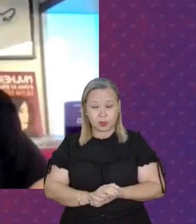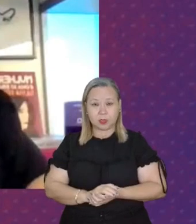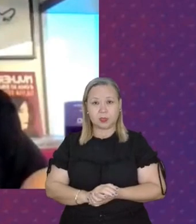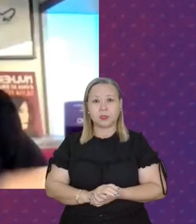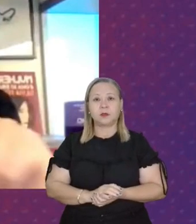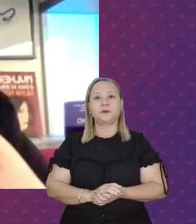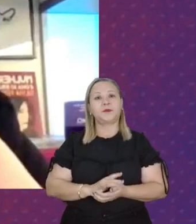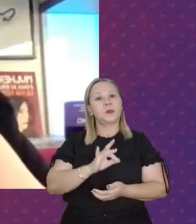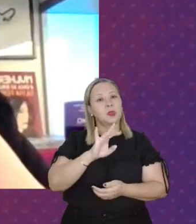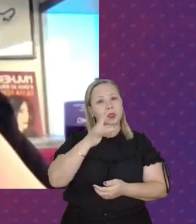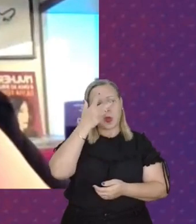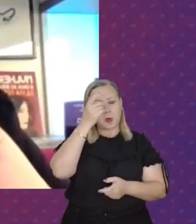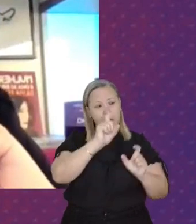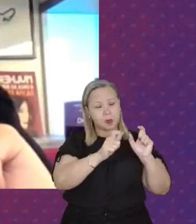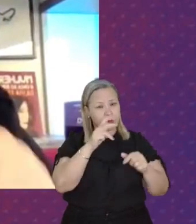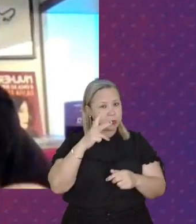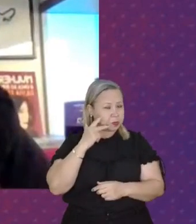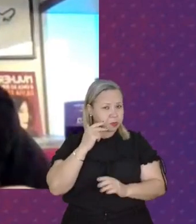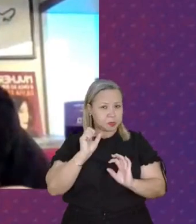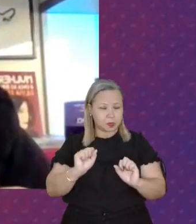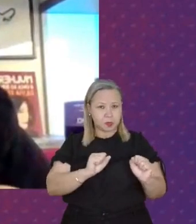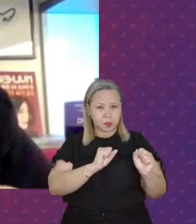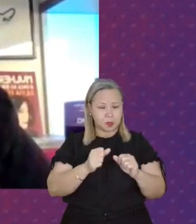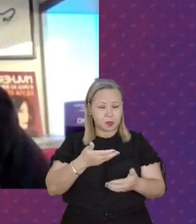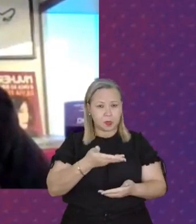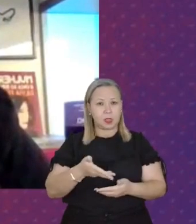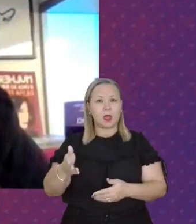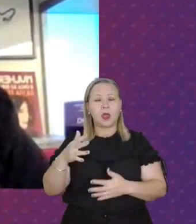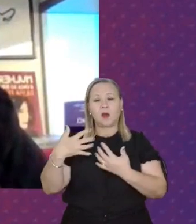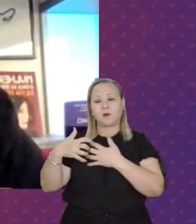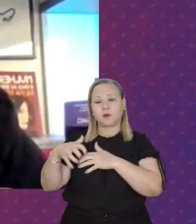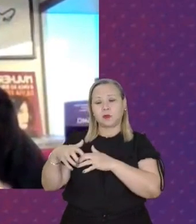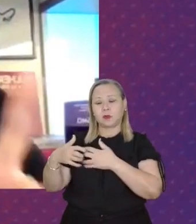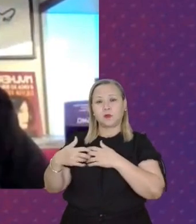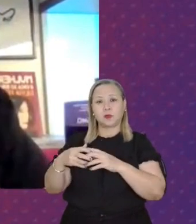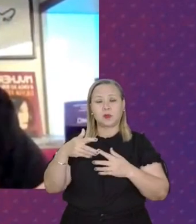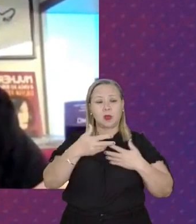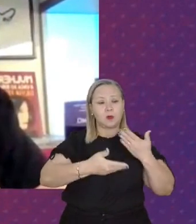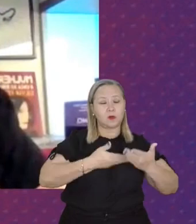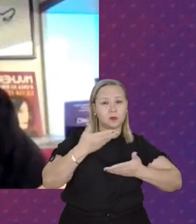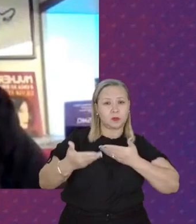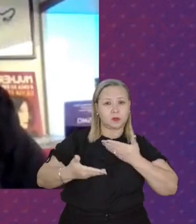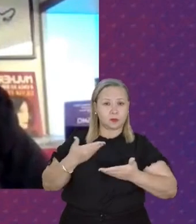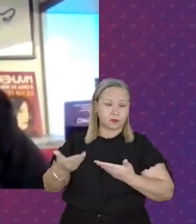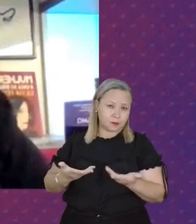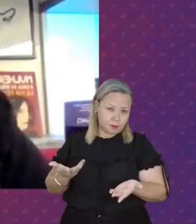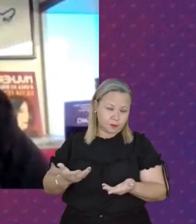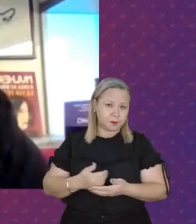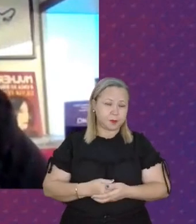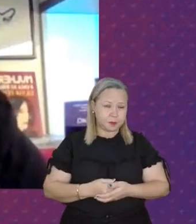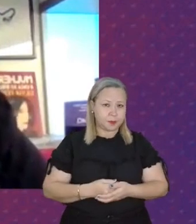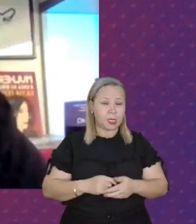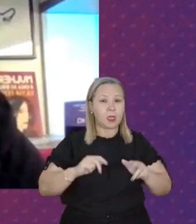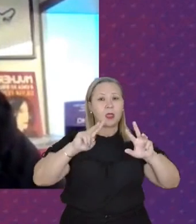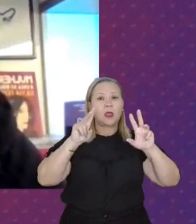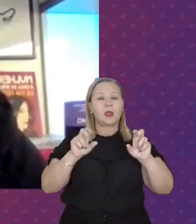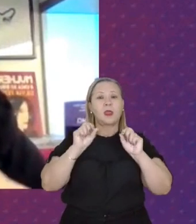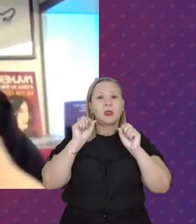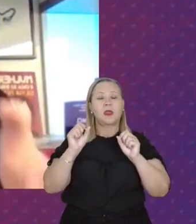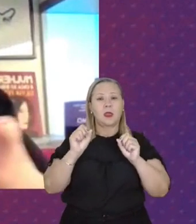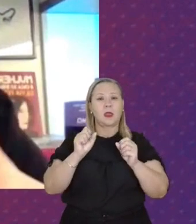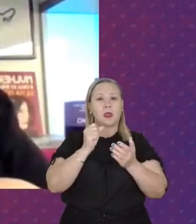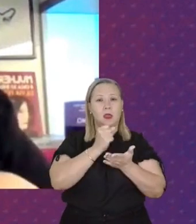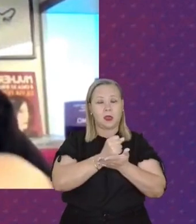físicas que podem doar, e vão funcionar como intermediárias, como se fossem fiéis depositárias. Caso o seu registro